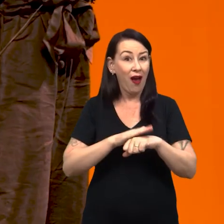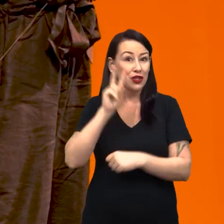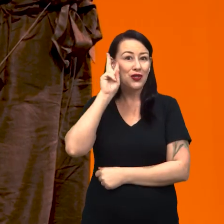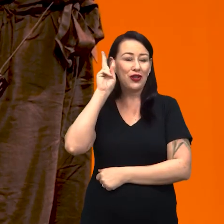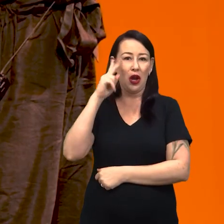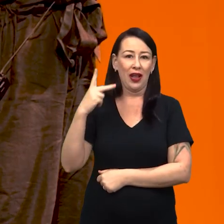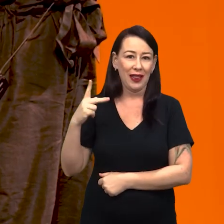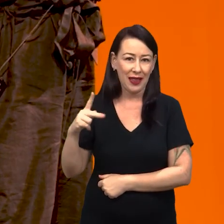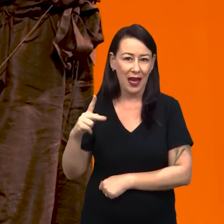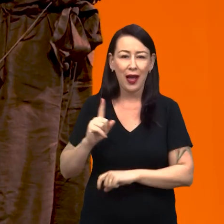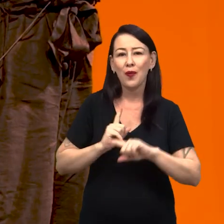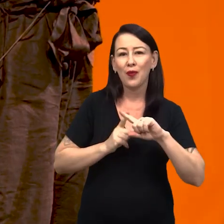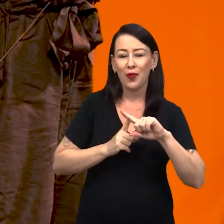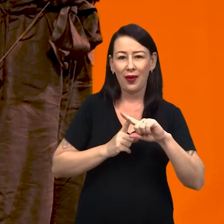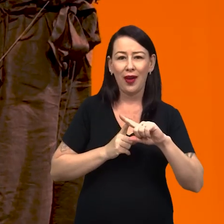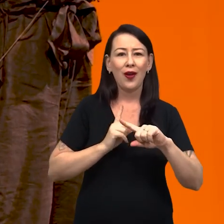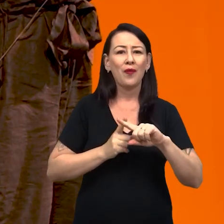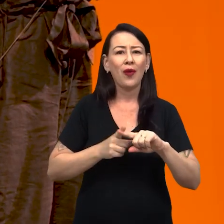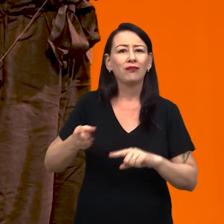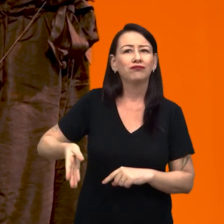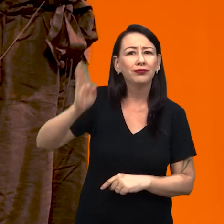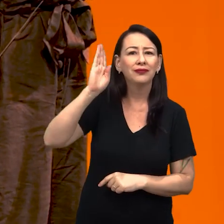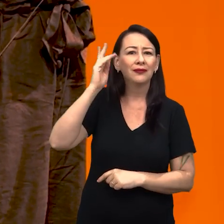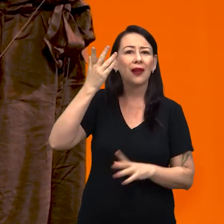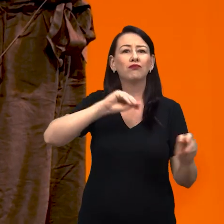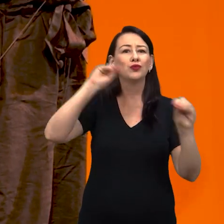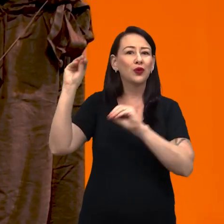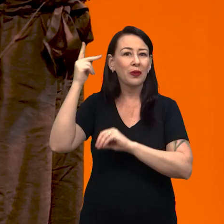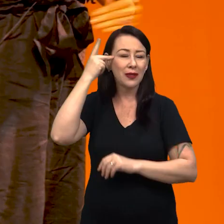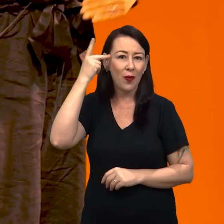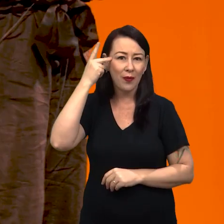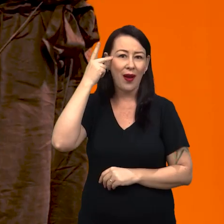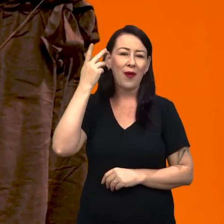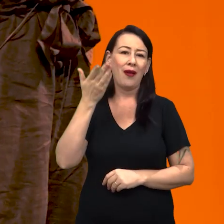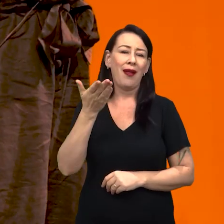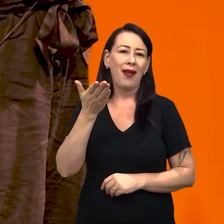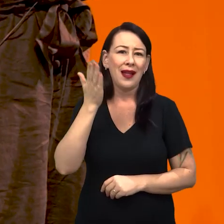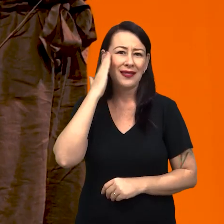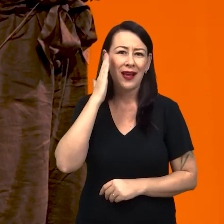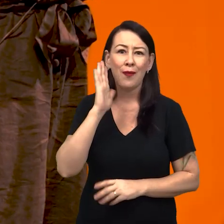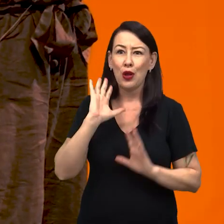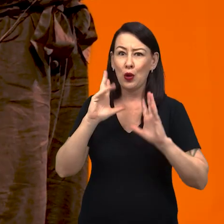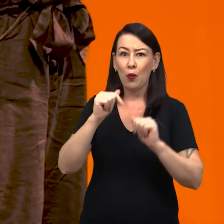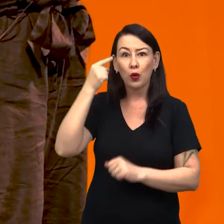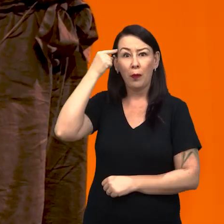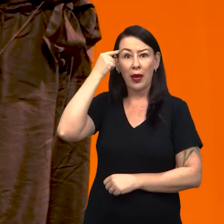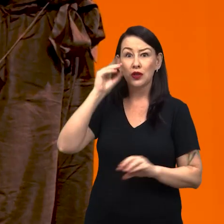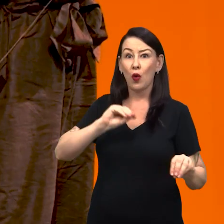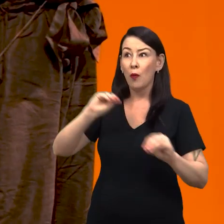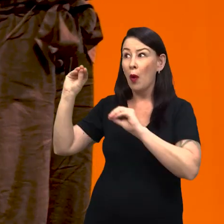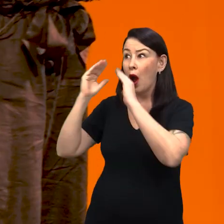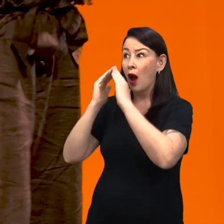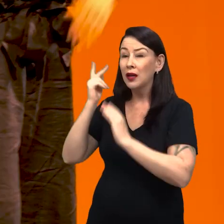da minha própria história, porque eu vou para São Paulo, e aí você vai para São Paulo, vai virar